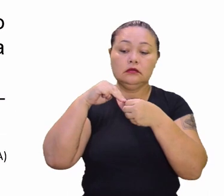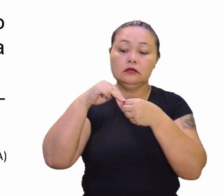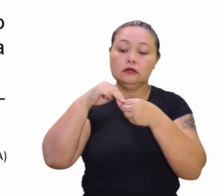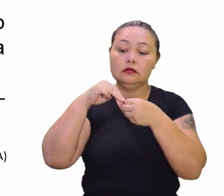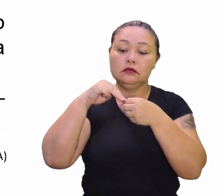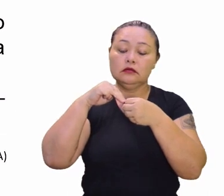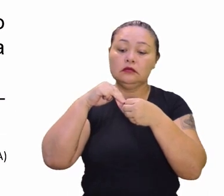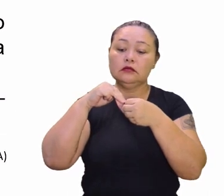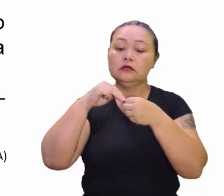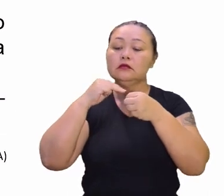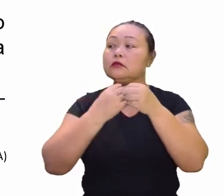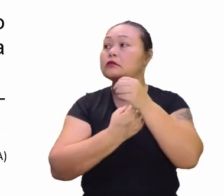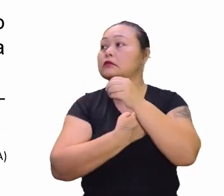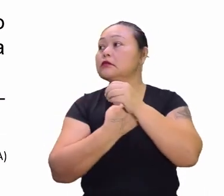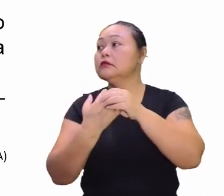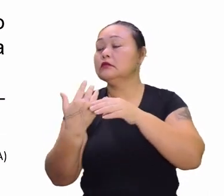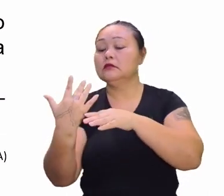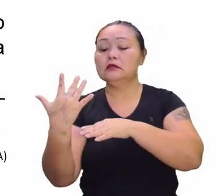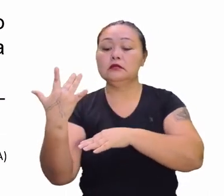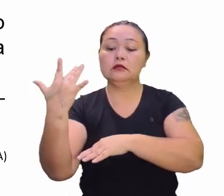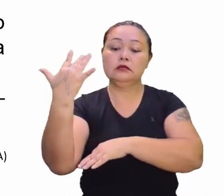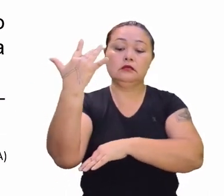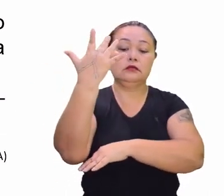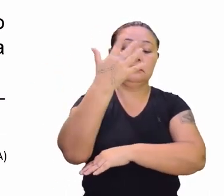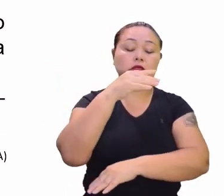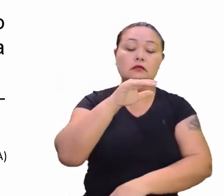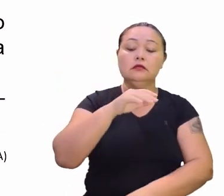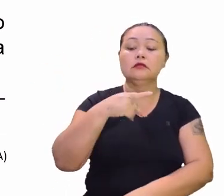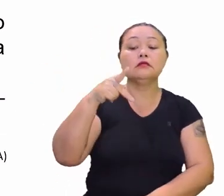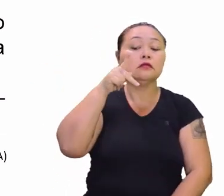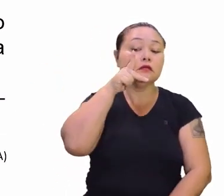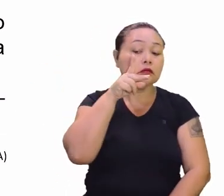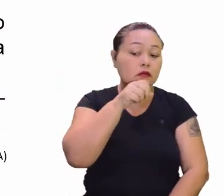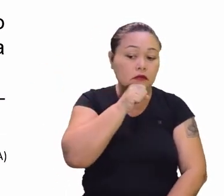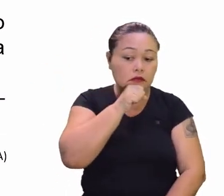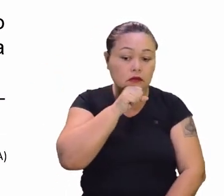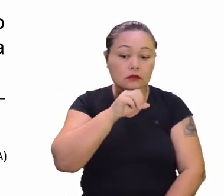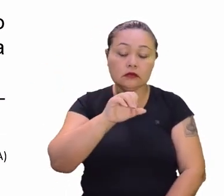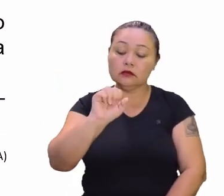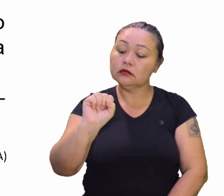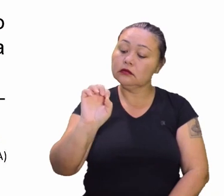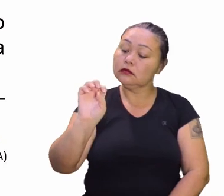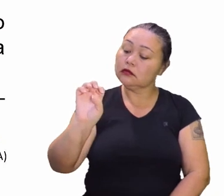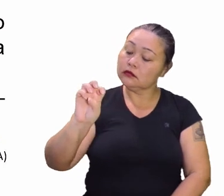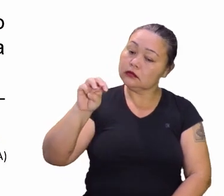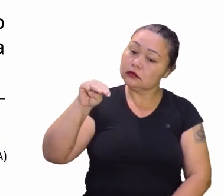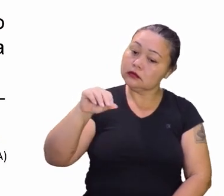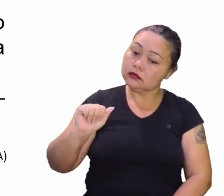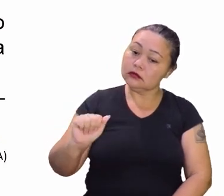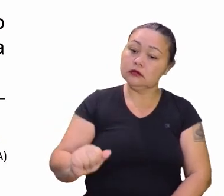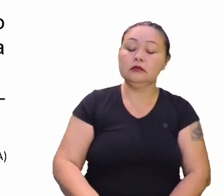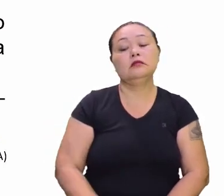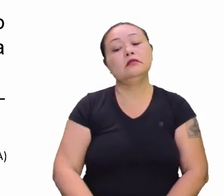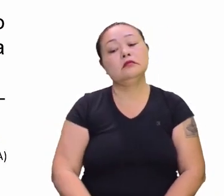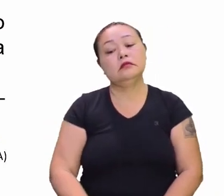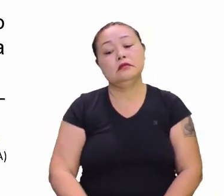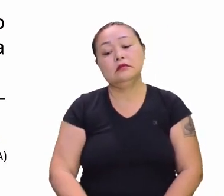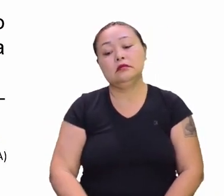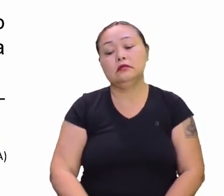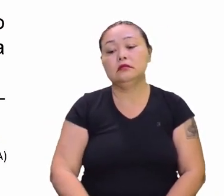Secretaria Municipal do Meio Ambiente de Porto Velho, chamado de SEMA. Muito